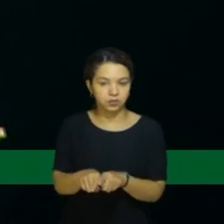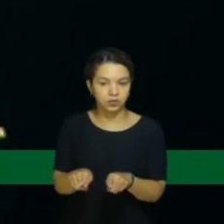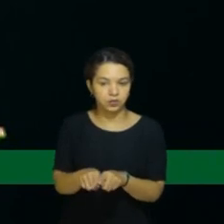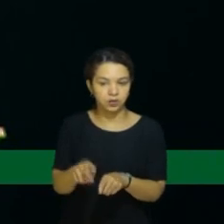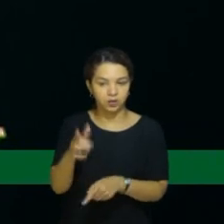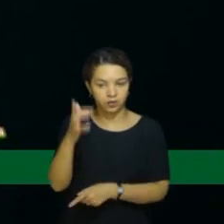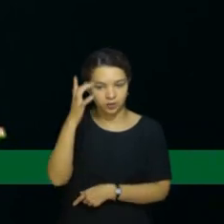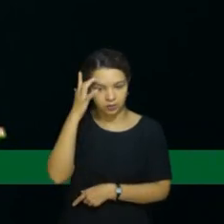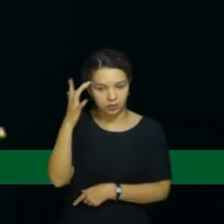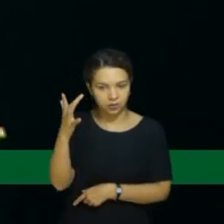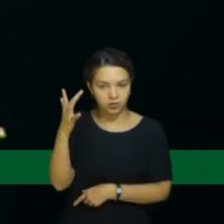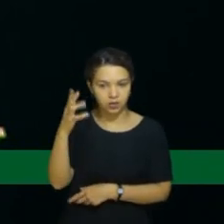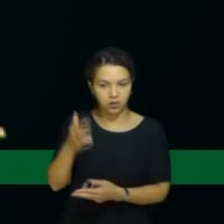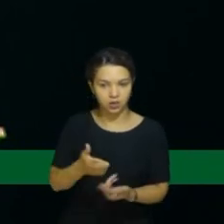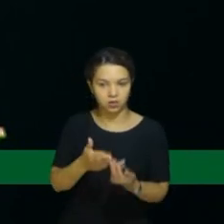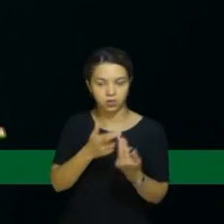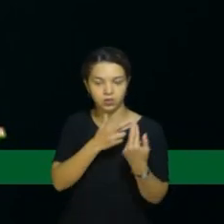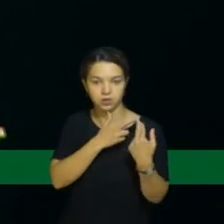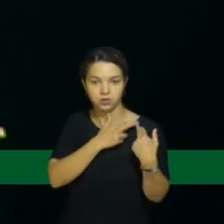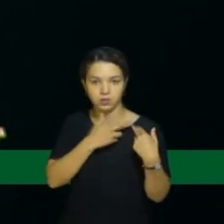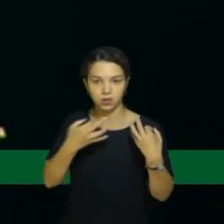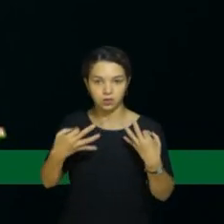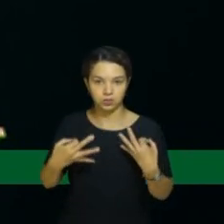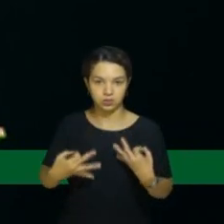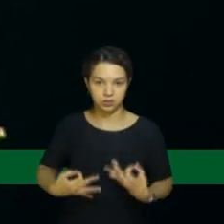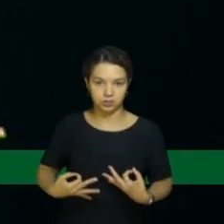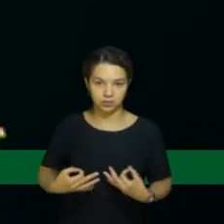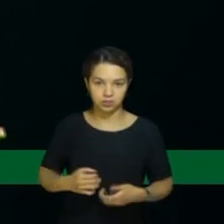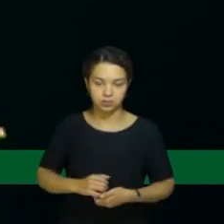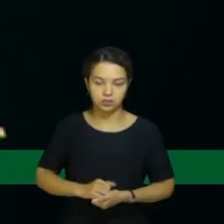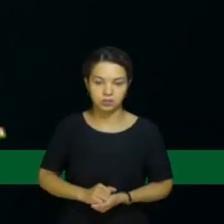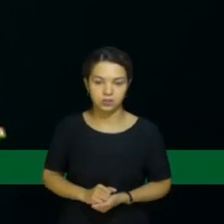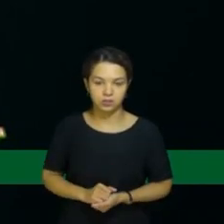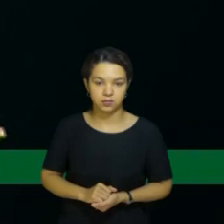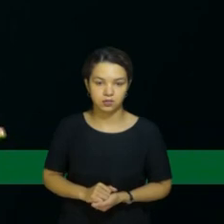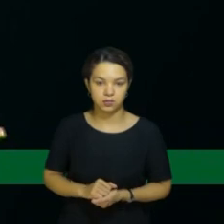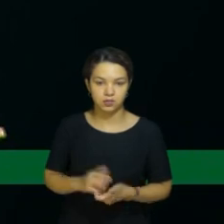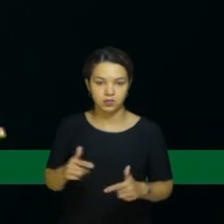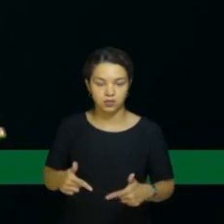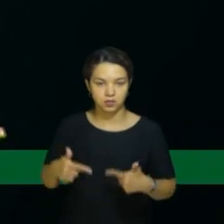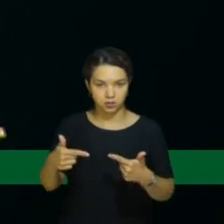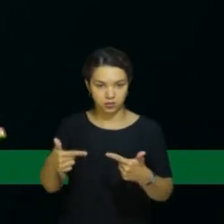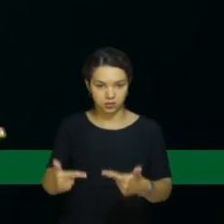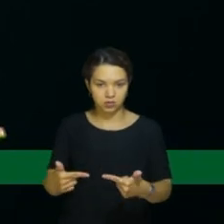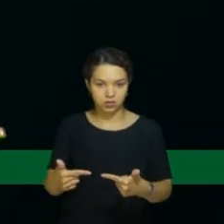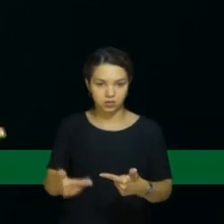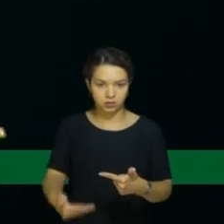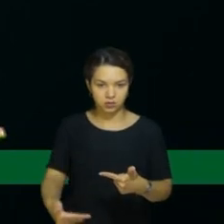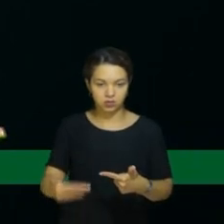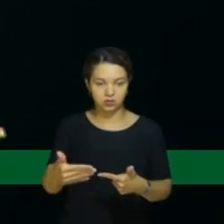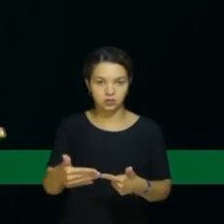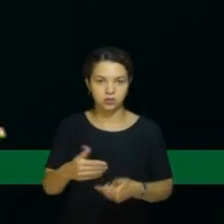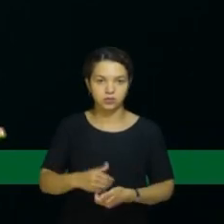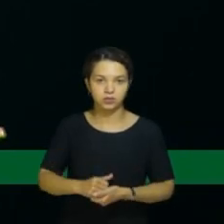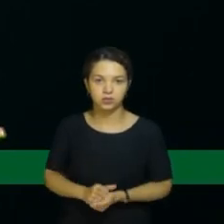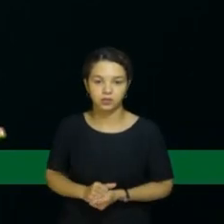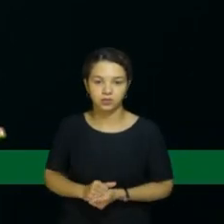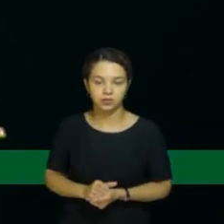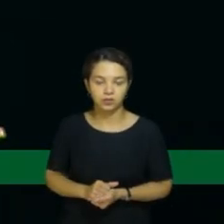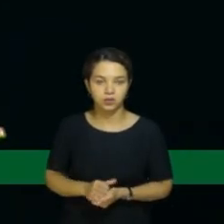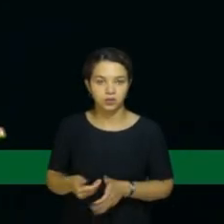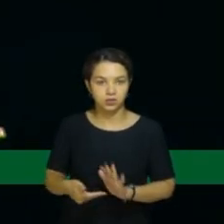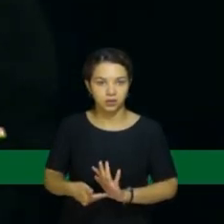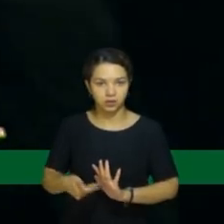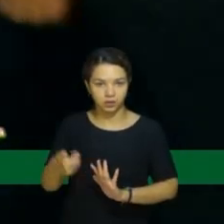da responsabilidade e da justiça. Essa iniciativa está por consistir na retirada